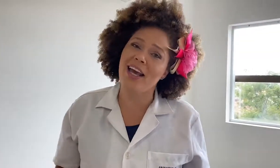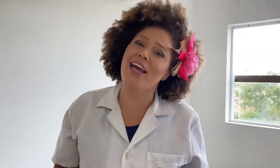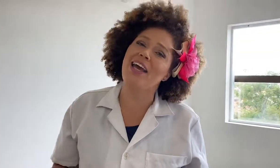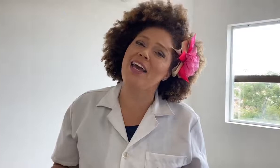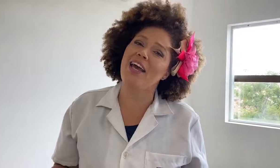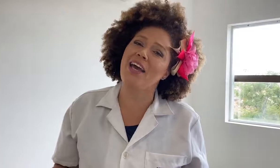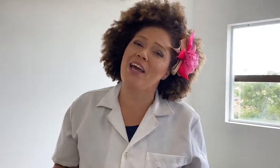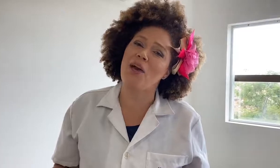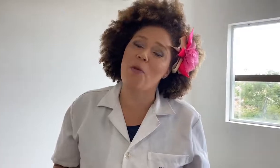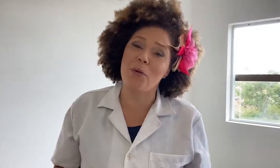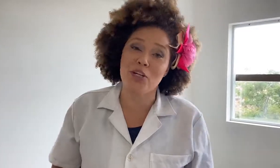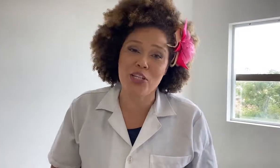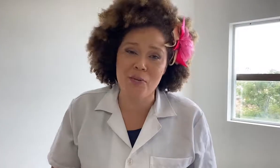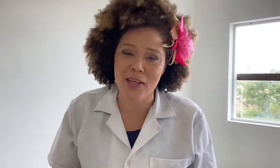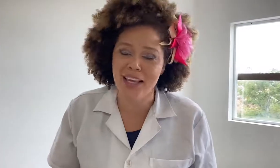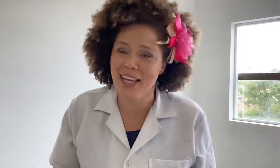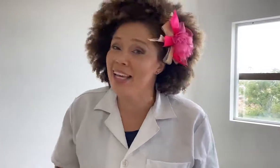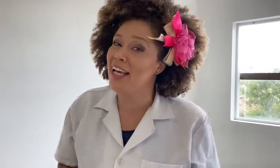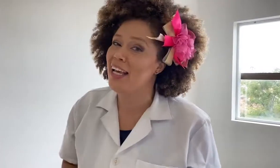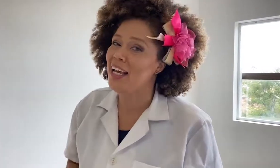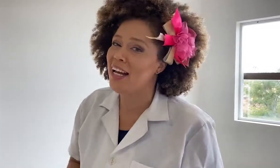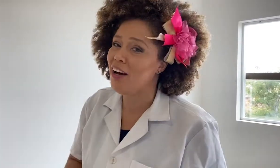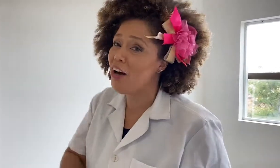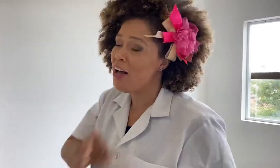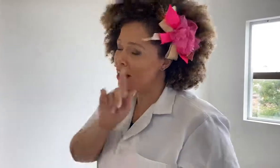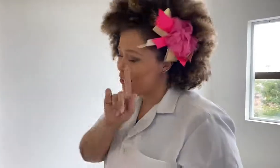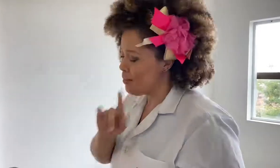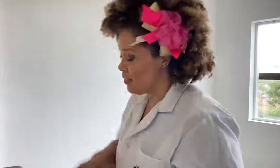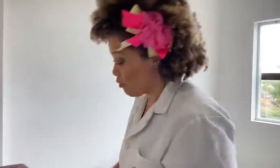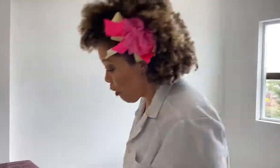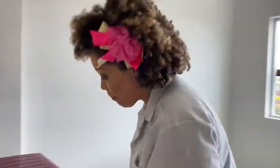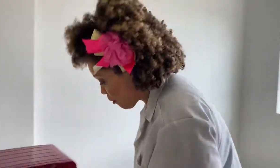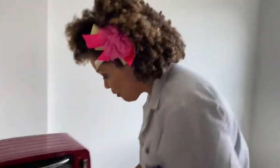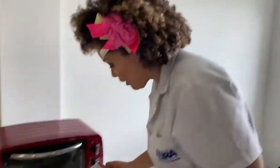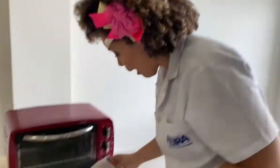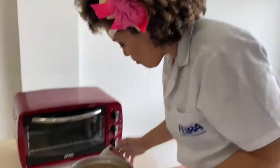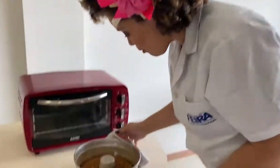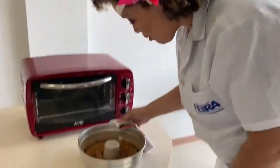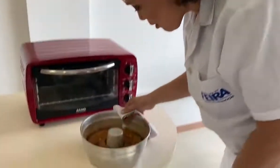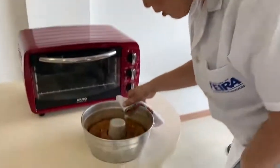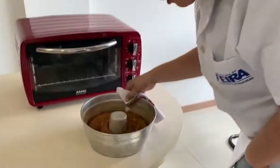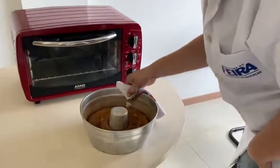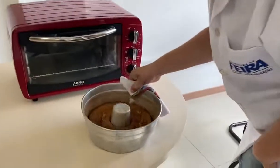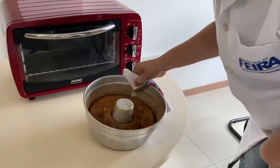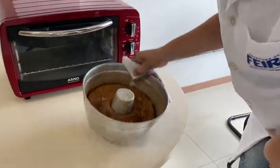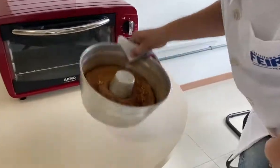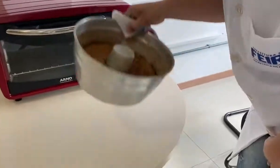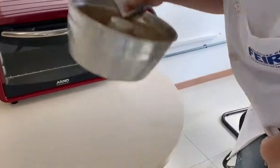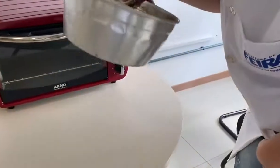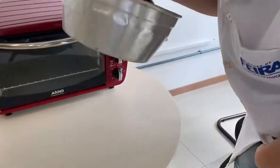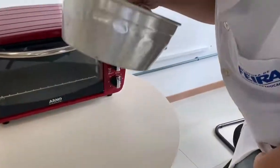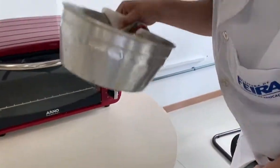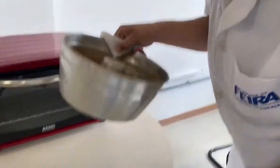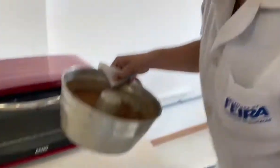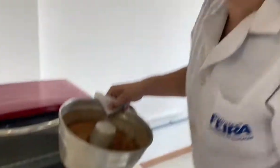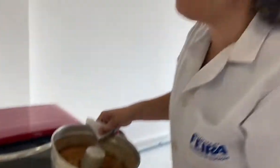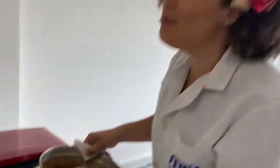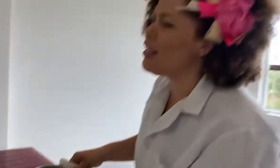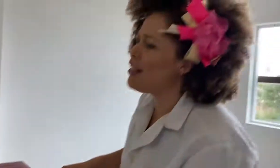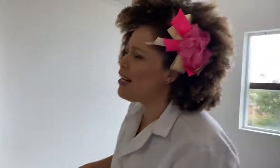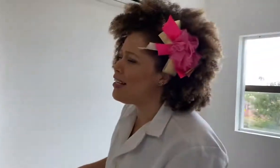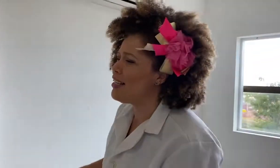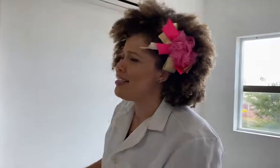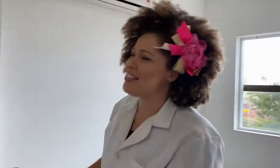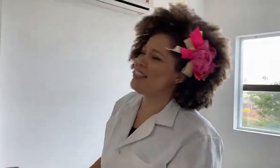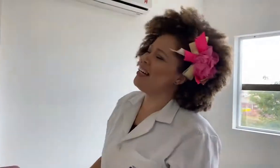câmera gay, o Pro Jamile, ó. Vou aproveitar, e meu Deus, que coisa gostosa.